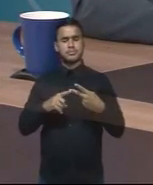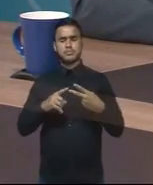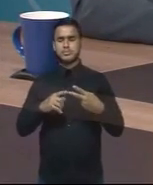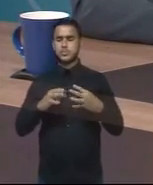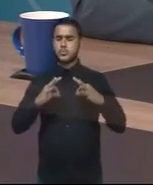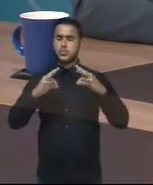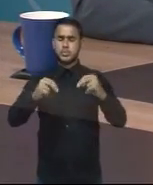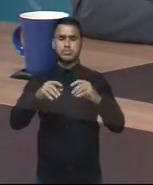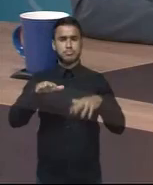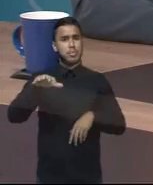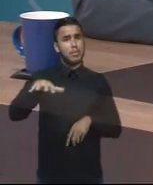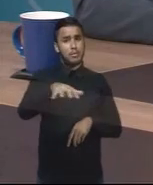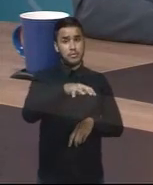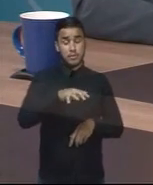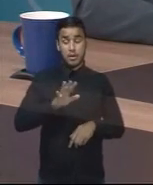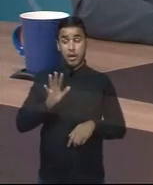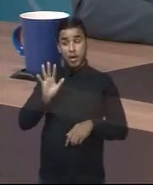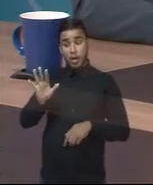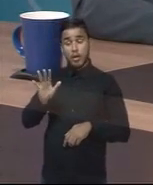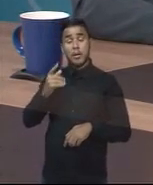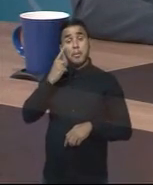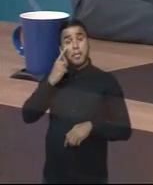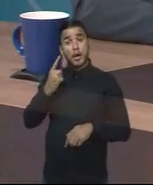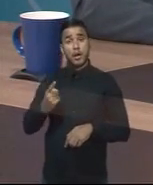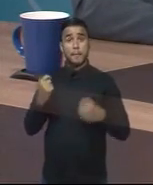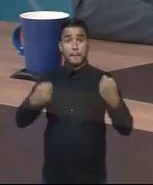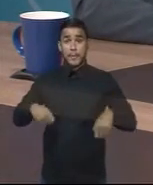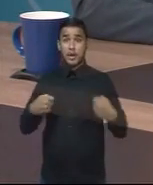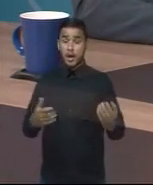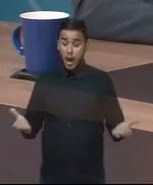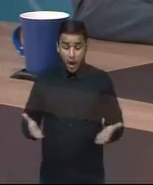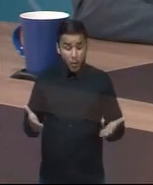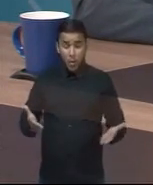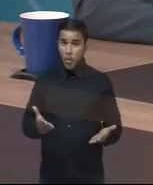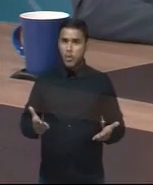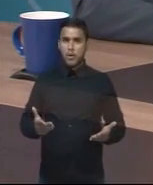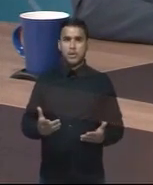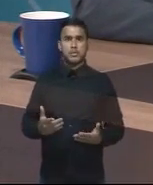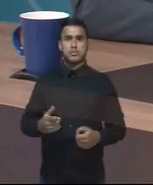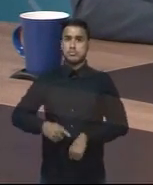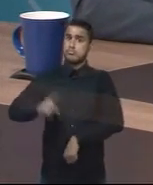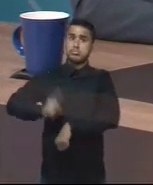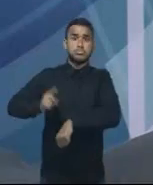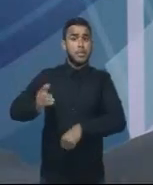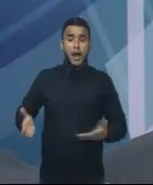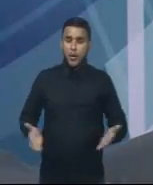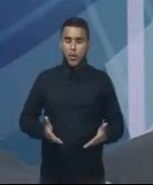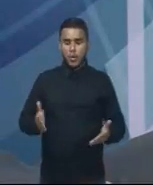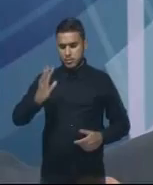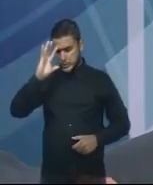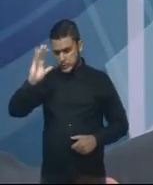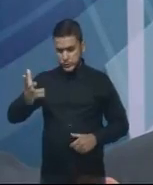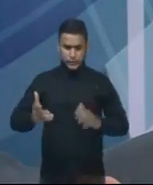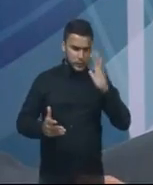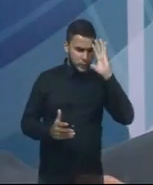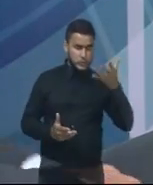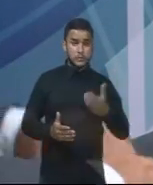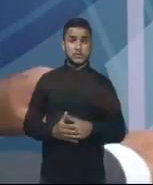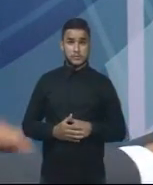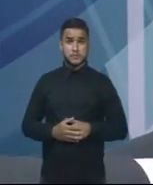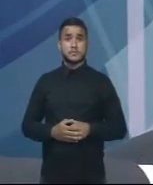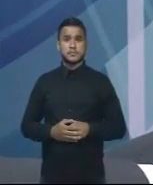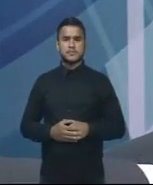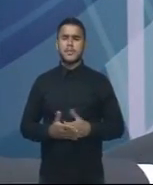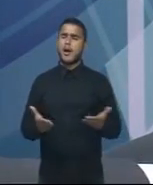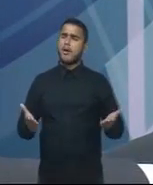razão. Agora, isso não afasta a necessidade de medidas de curto prazo e urgentes. É verdade. Porque nós vivemos uma situação